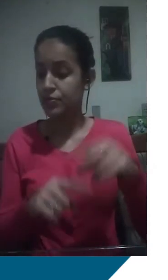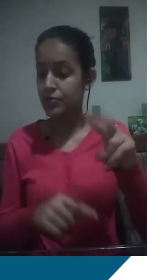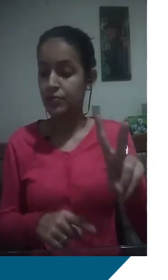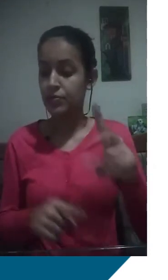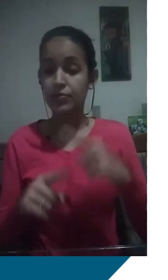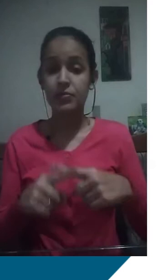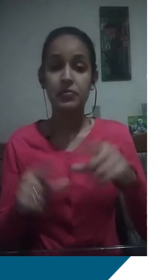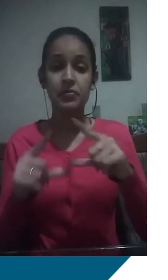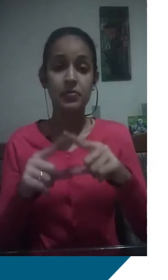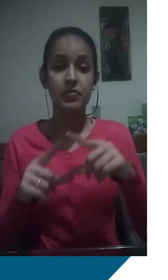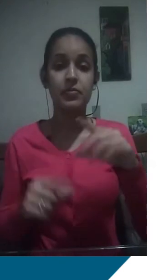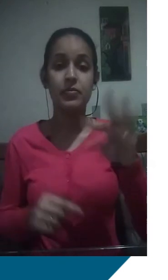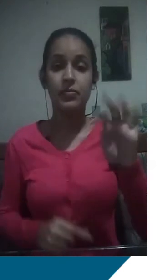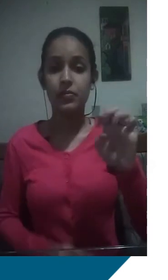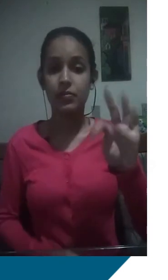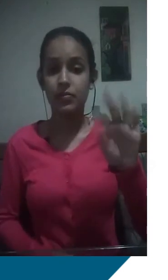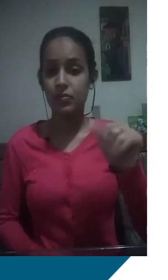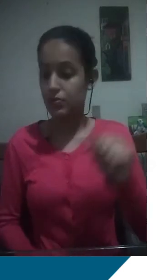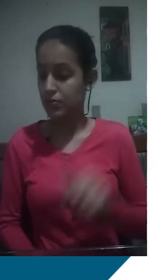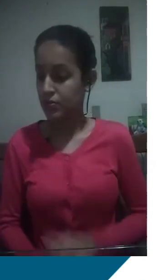coeficiente de dilatação linear e o gama.